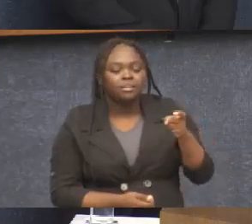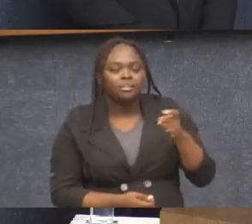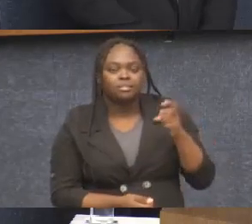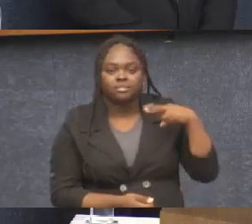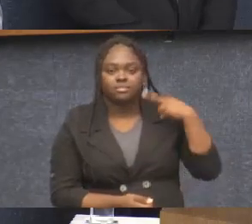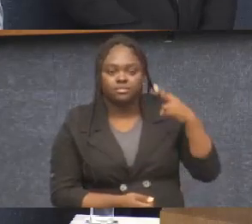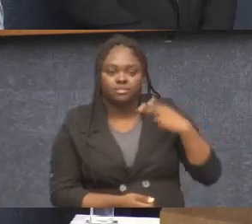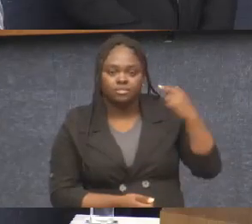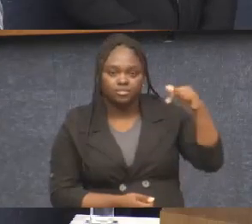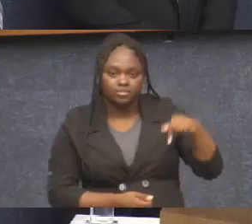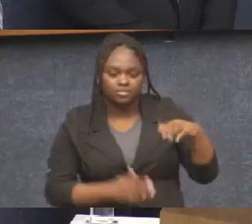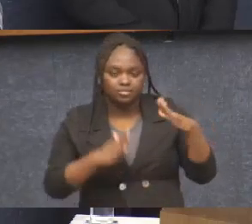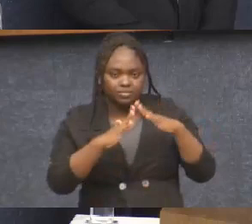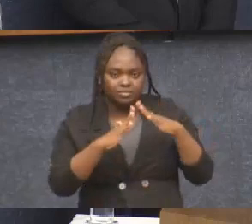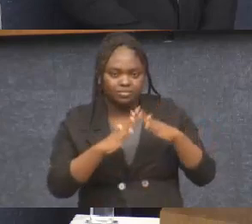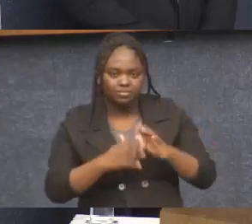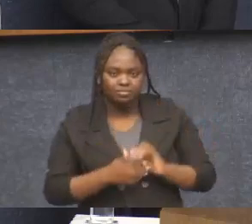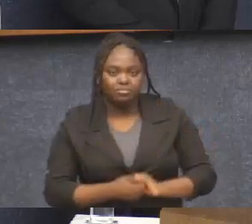dessa casa,